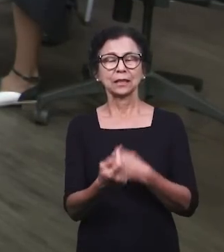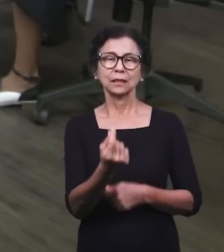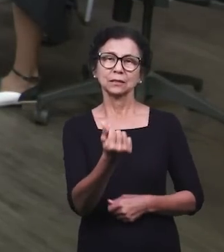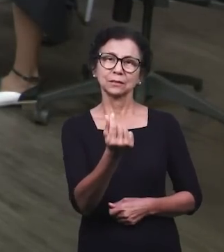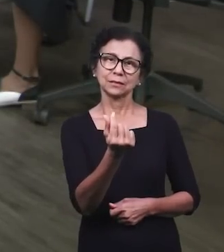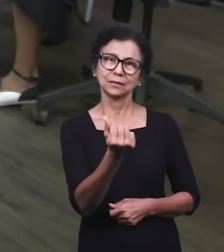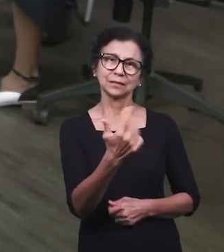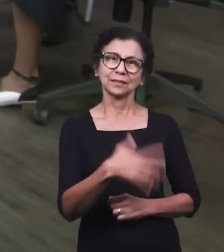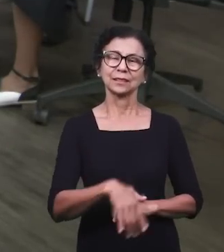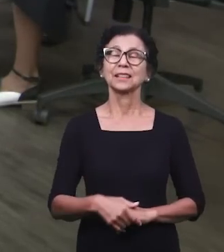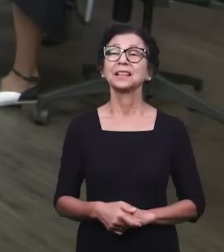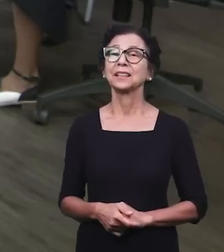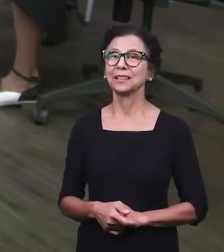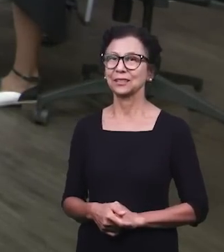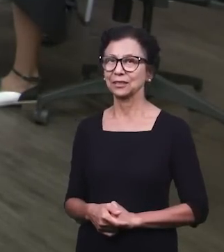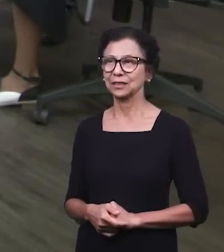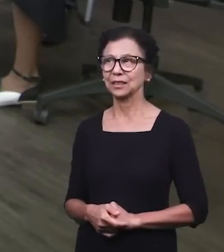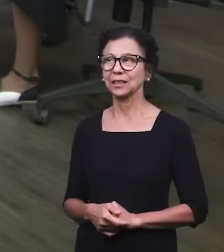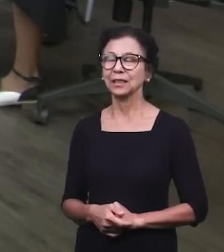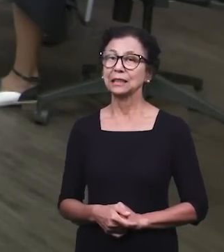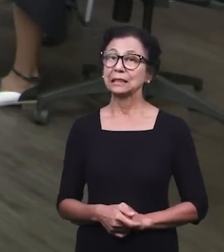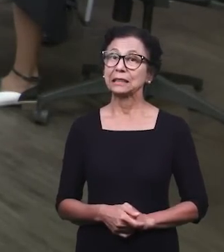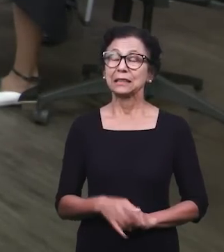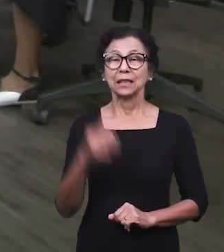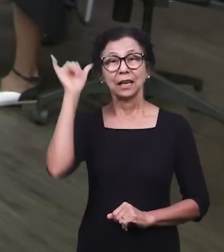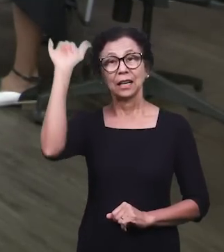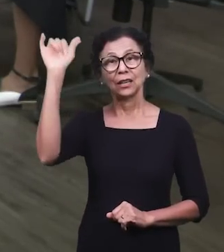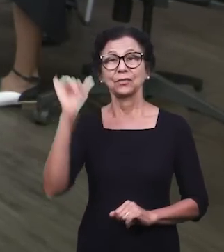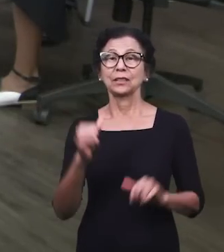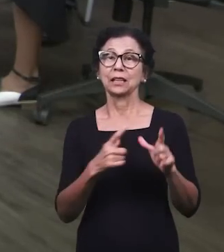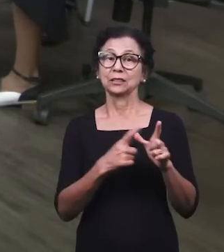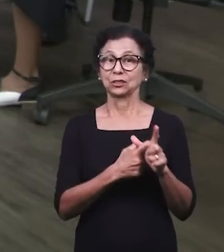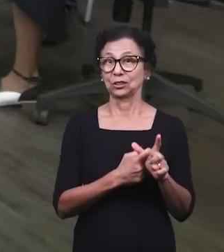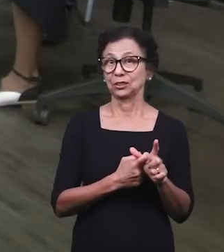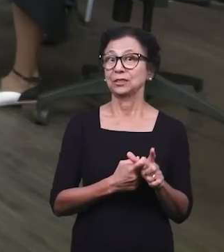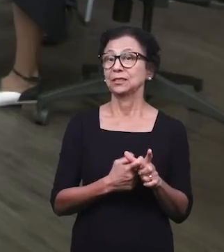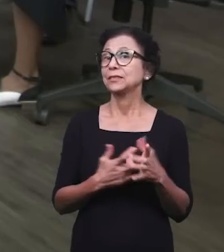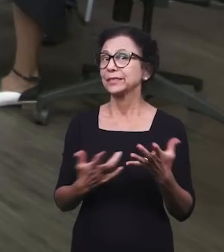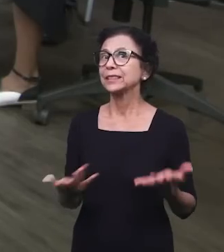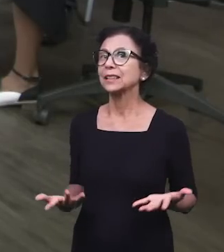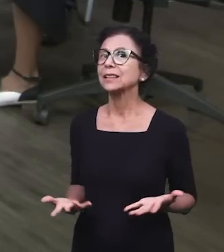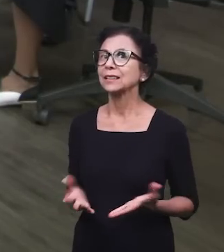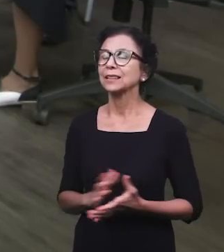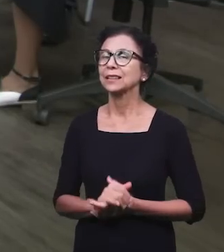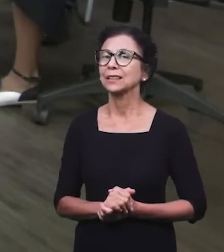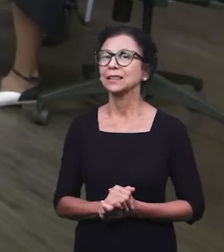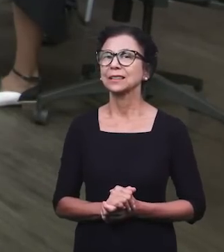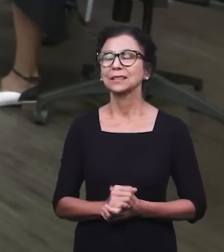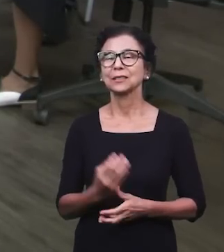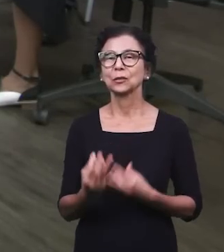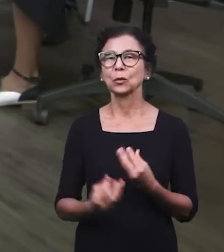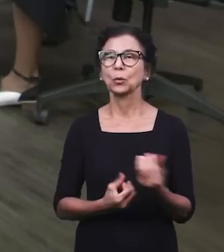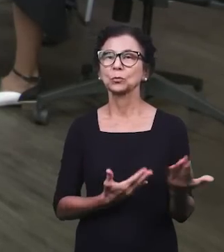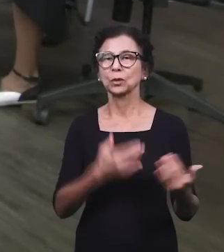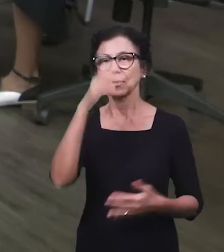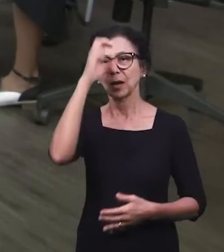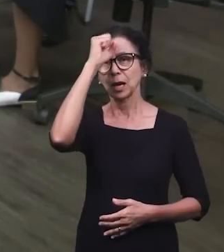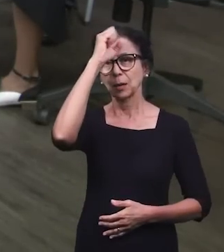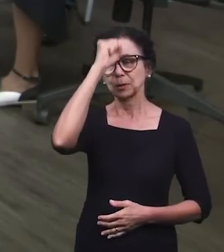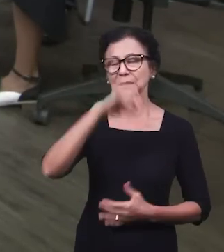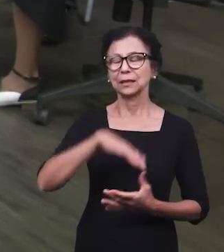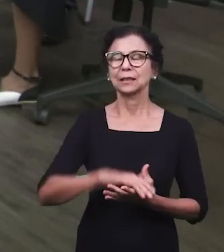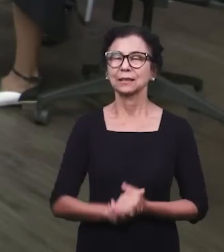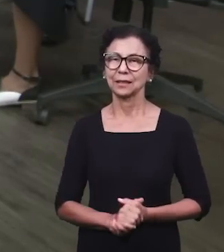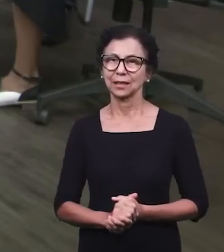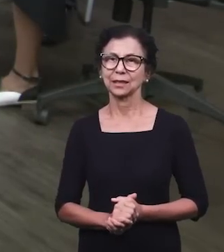nessa parte, né? Como não endividar, quais são os passos para os nossos jovens terem uma vida financeira bem agradável,